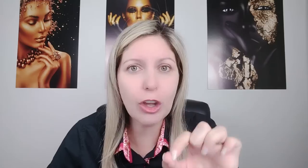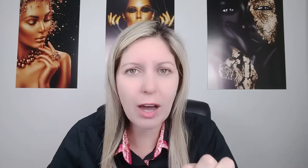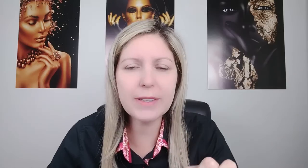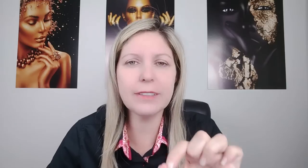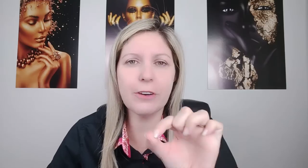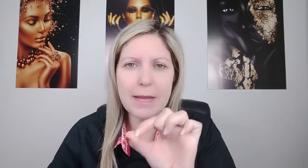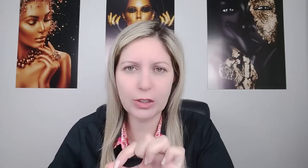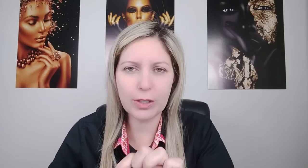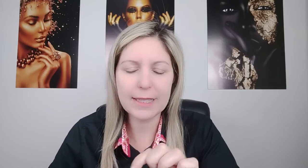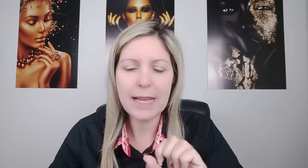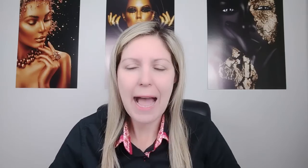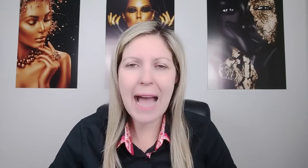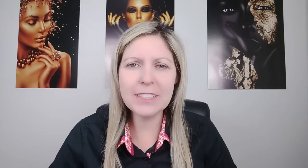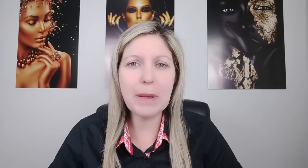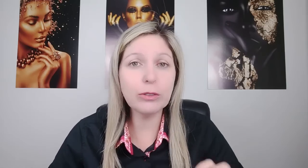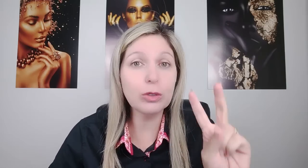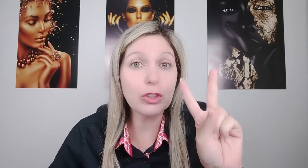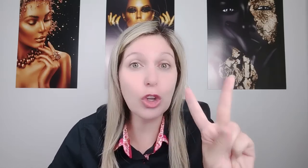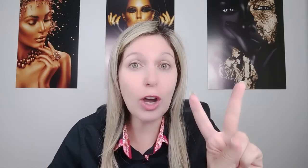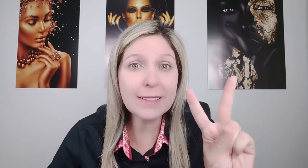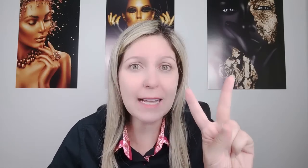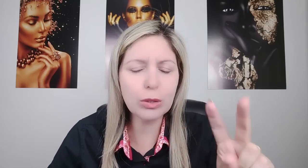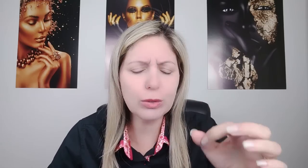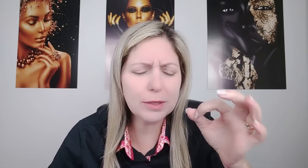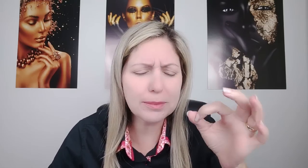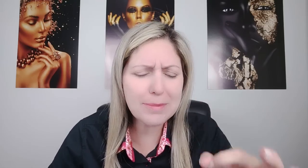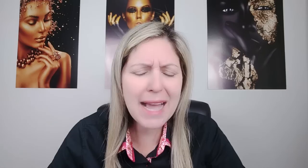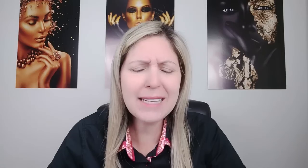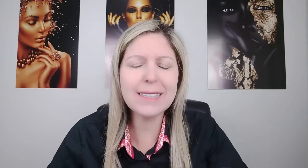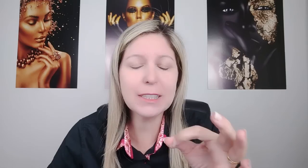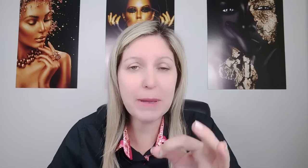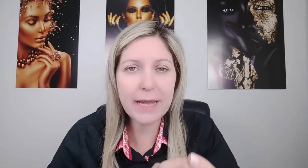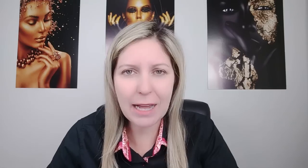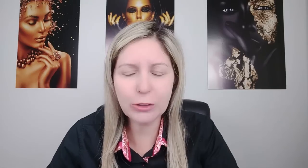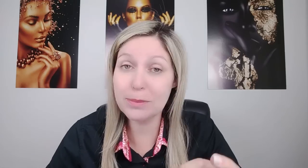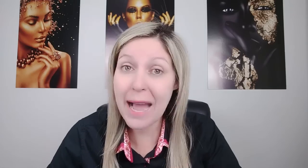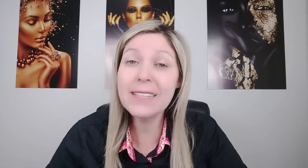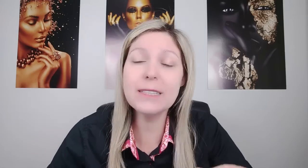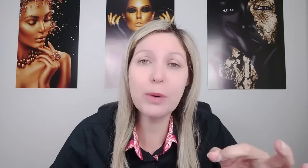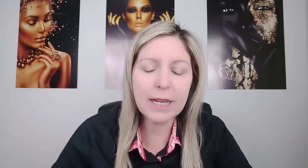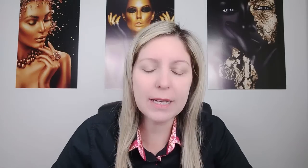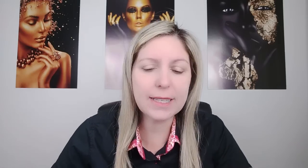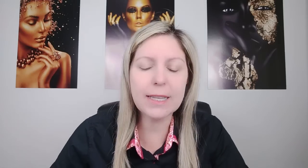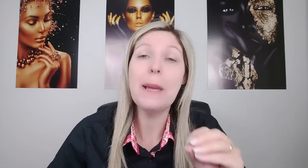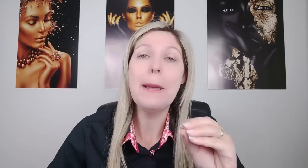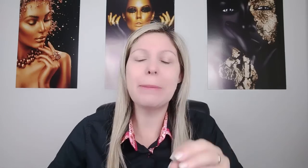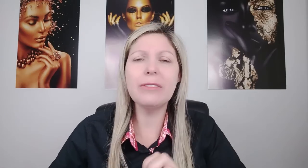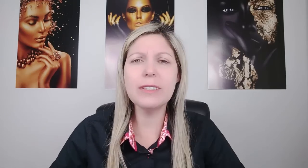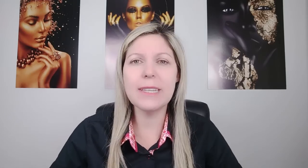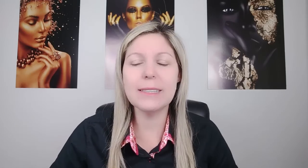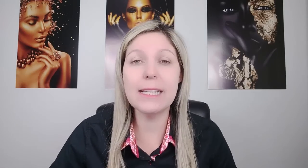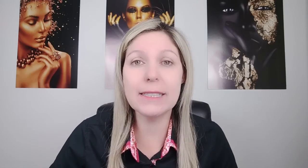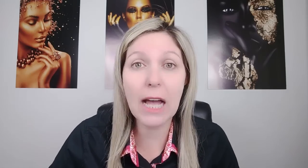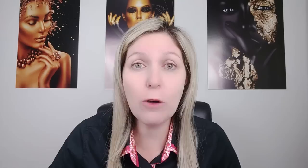trazer novas informações a respeito dos dois assuntos mais esperados, mais importantes aí